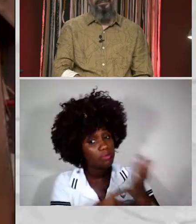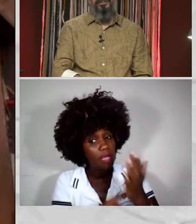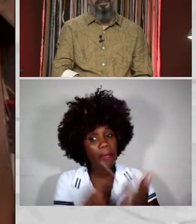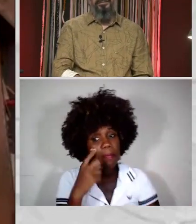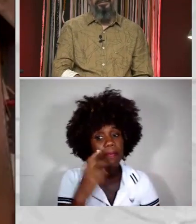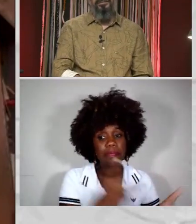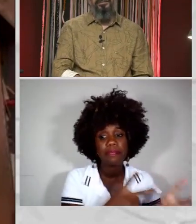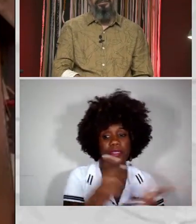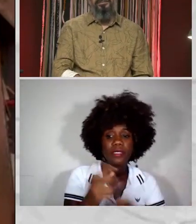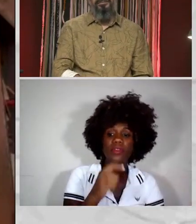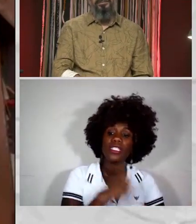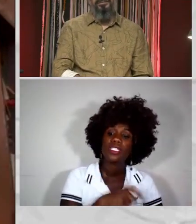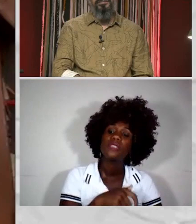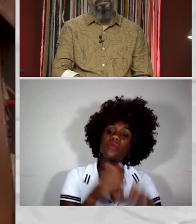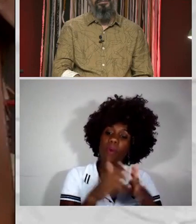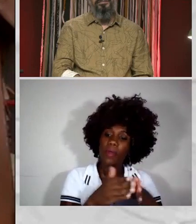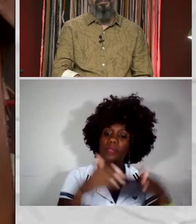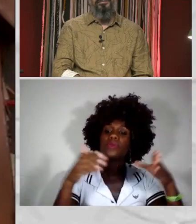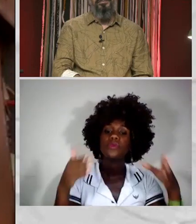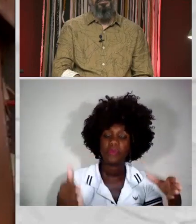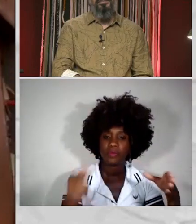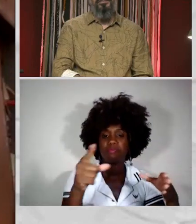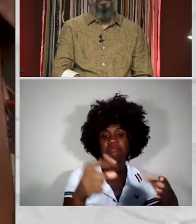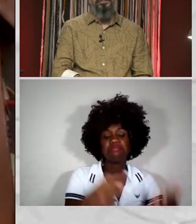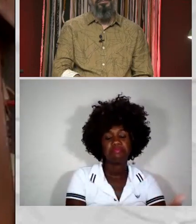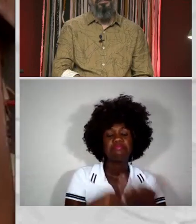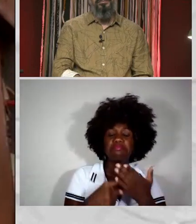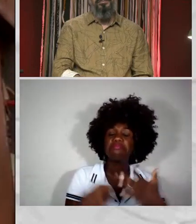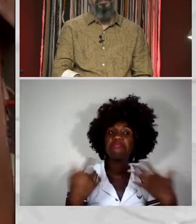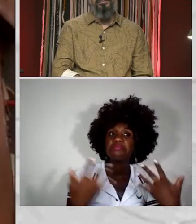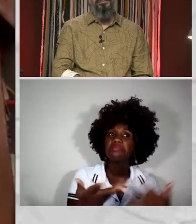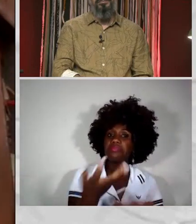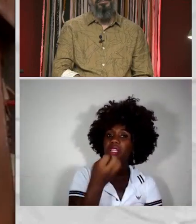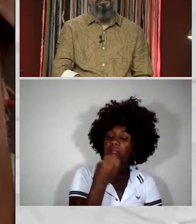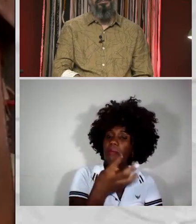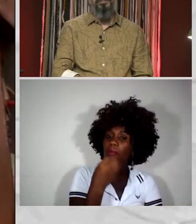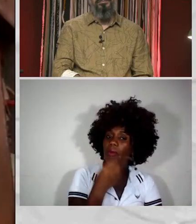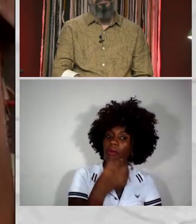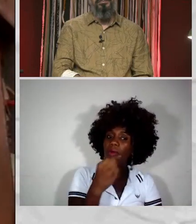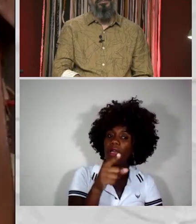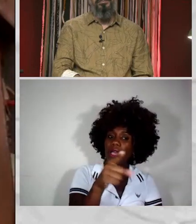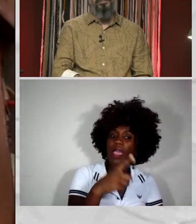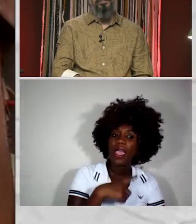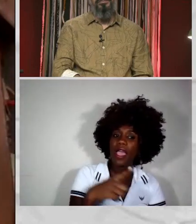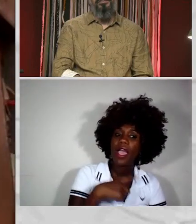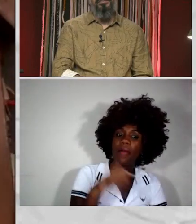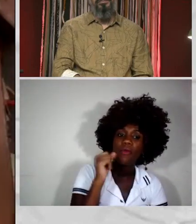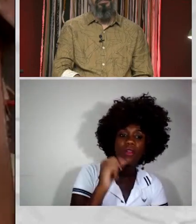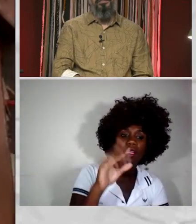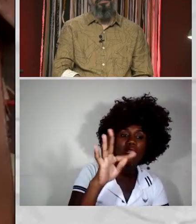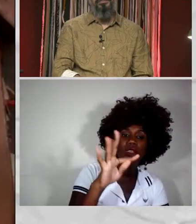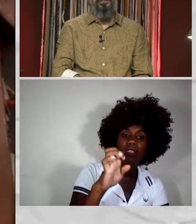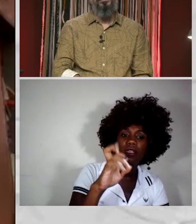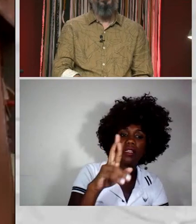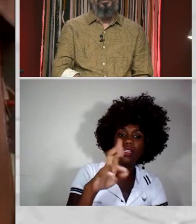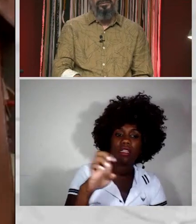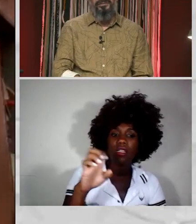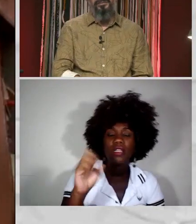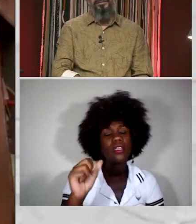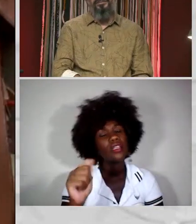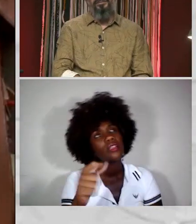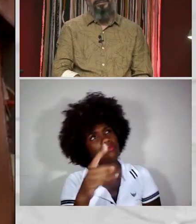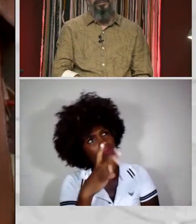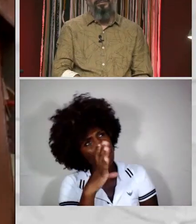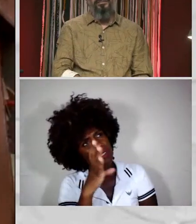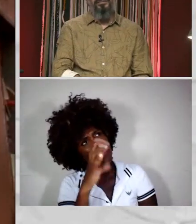esse momento pandêmico pôde revelar esse outro lado da Teresa Cristina, que era aquela Teresa Cristina que a gente via no palco, mas a